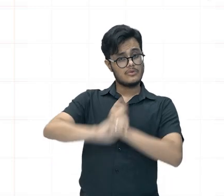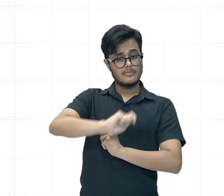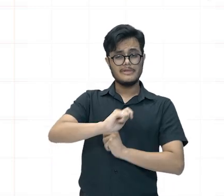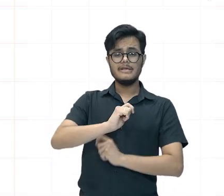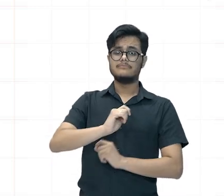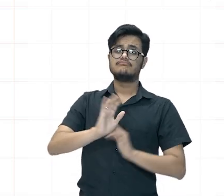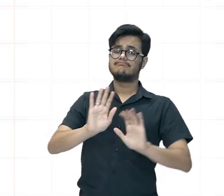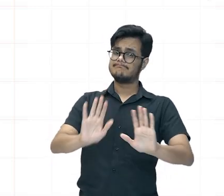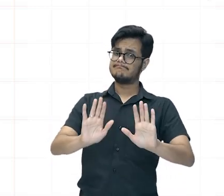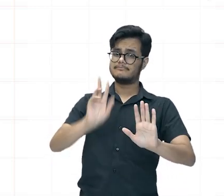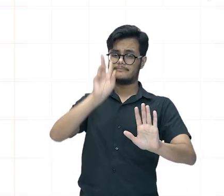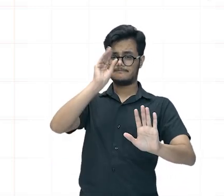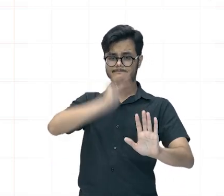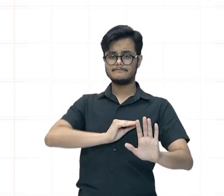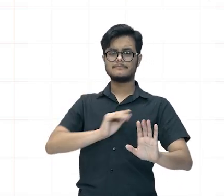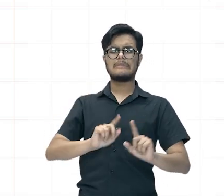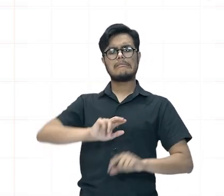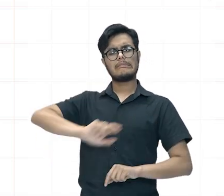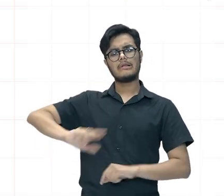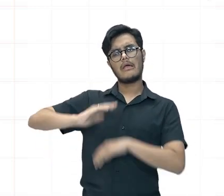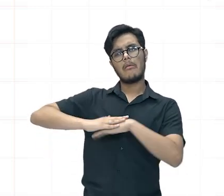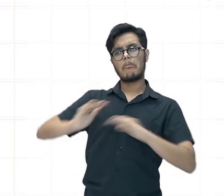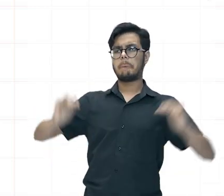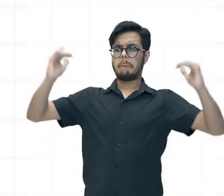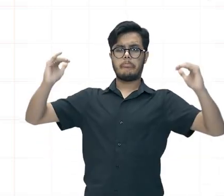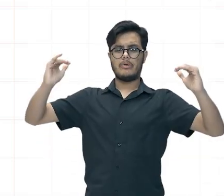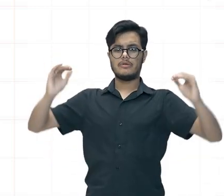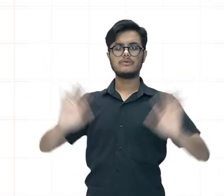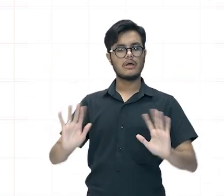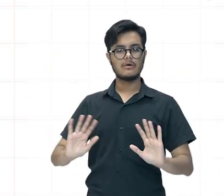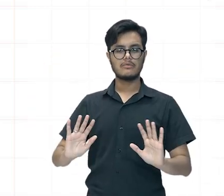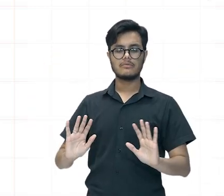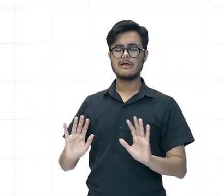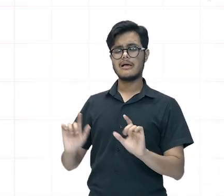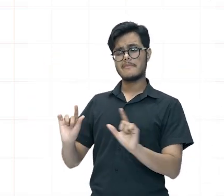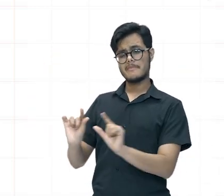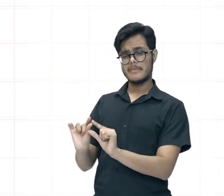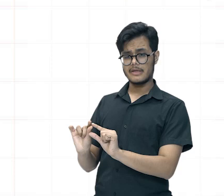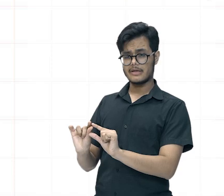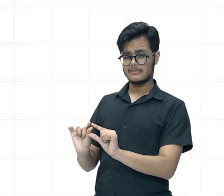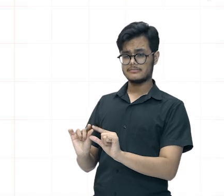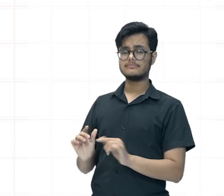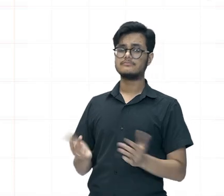fraco, tá? Não é que ele não existisse mais, ele era bem